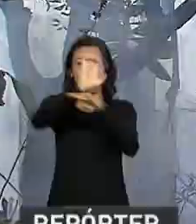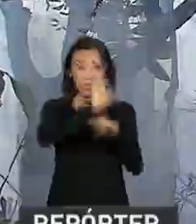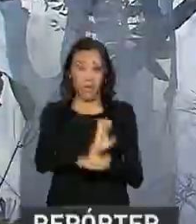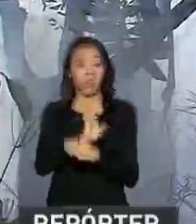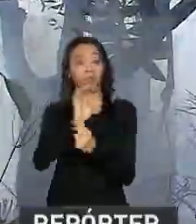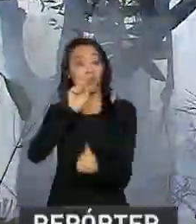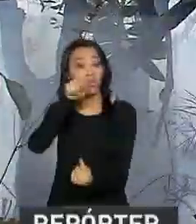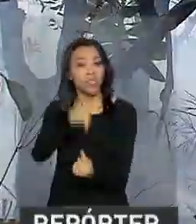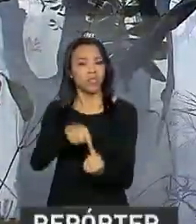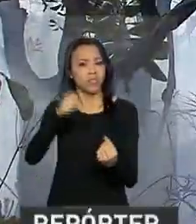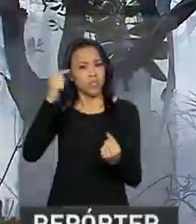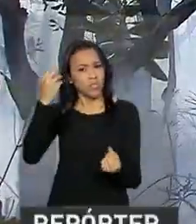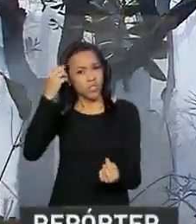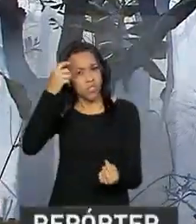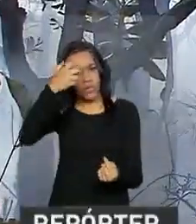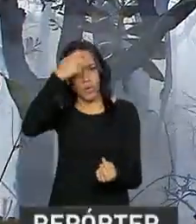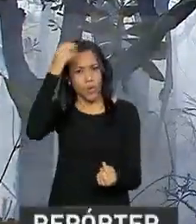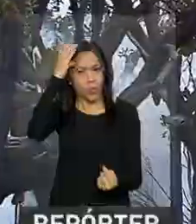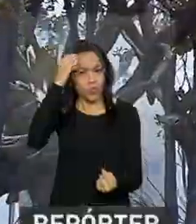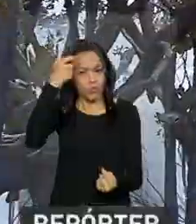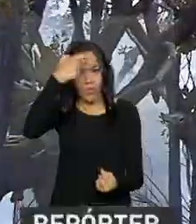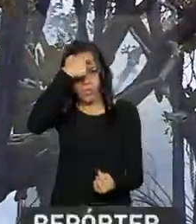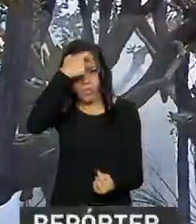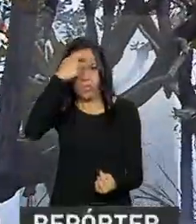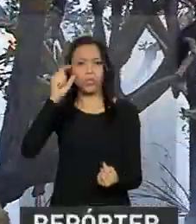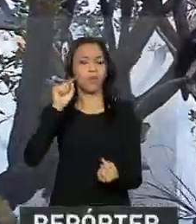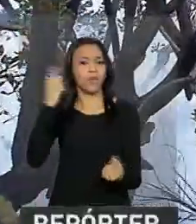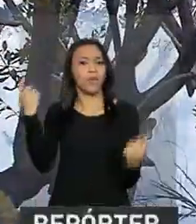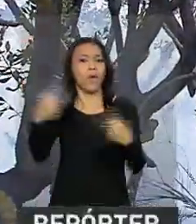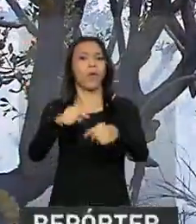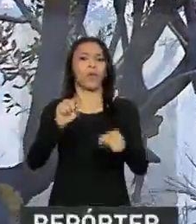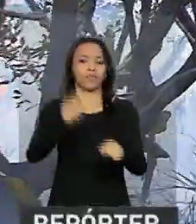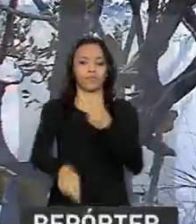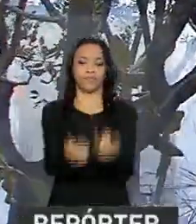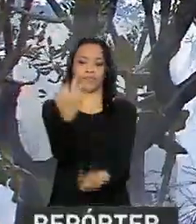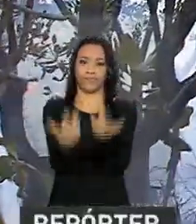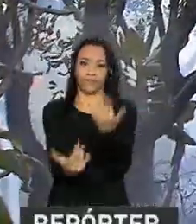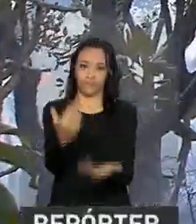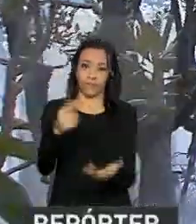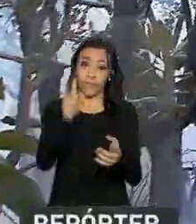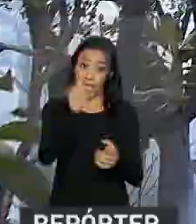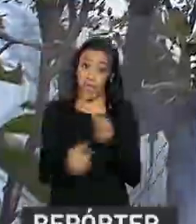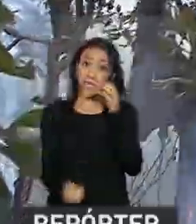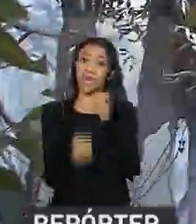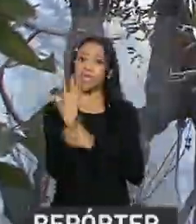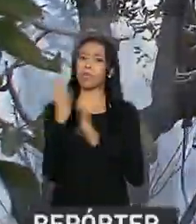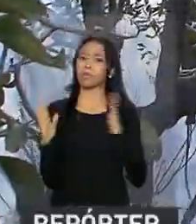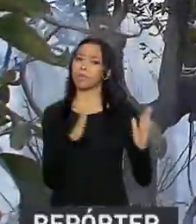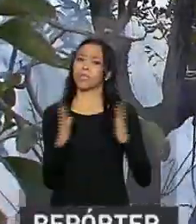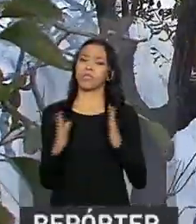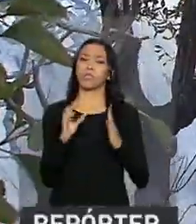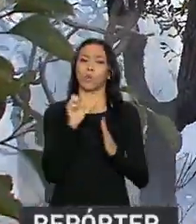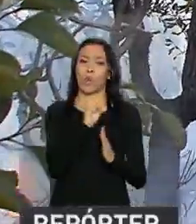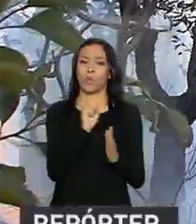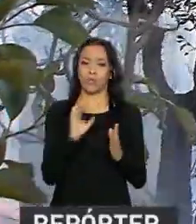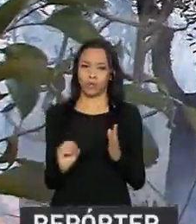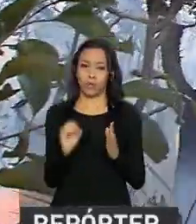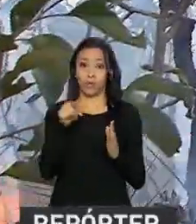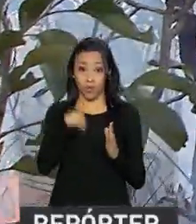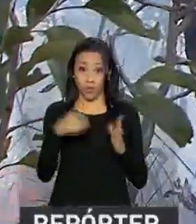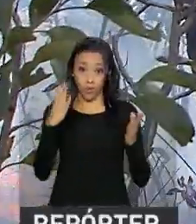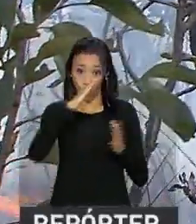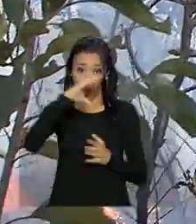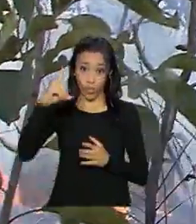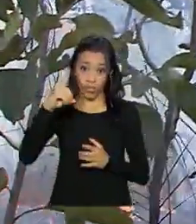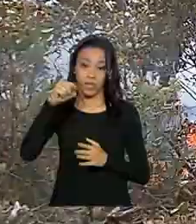de conscientização e combate ao fogo. O centro é um aprimoramento de um programa criado nos anos 80 e que hoje coordena